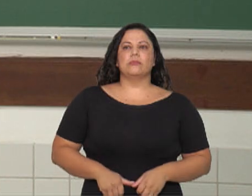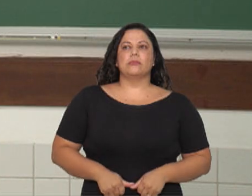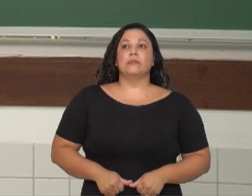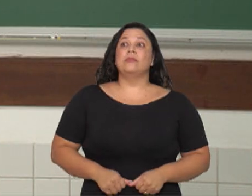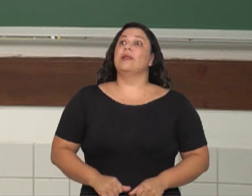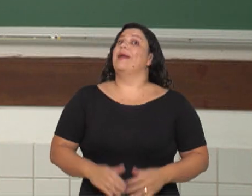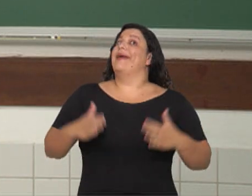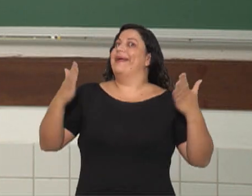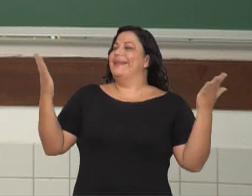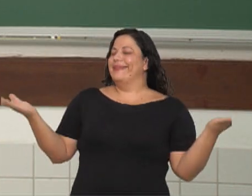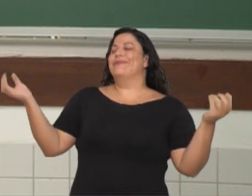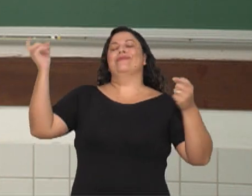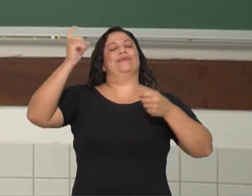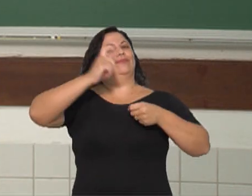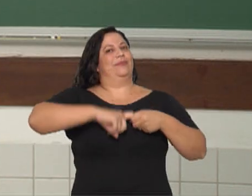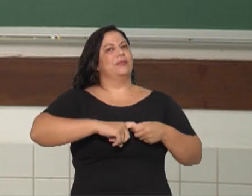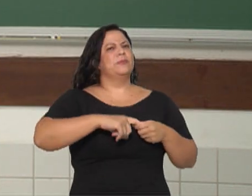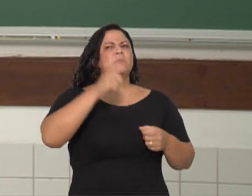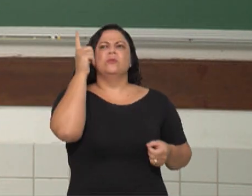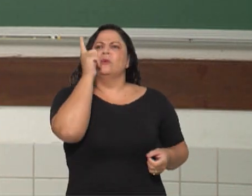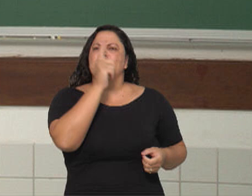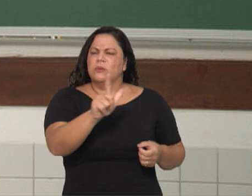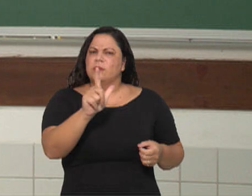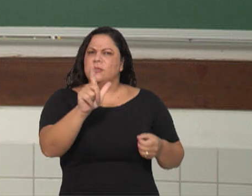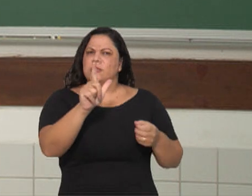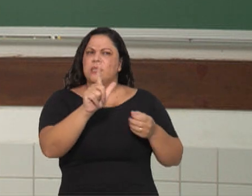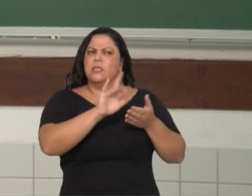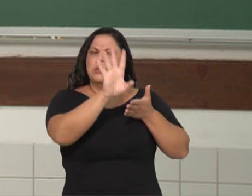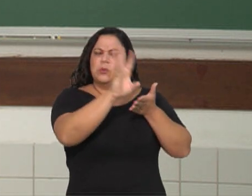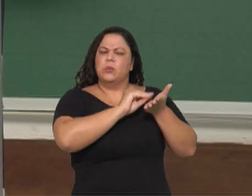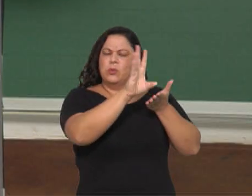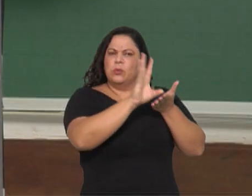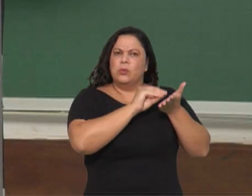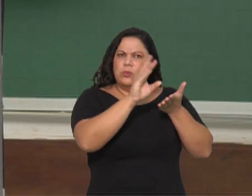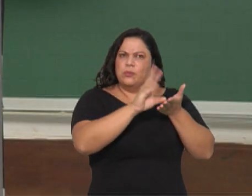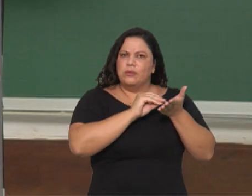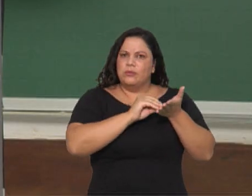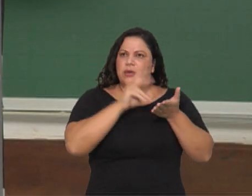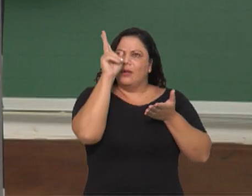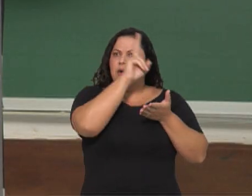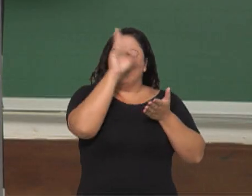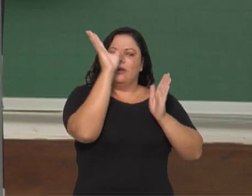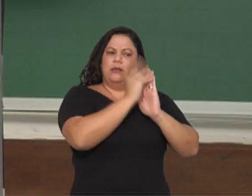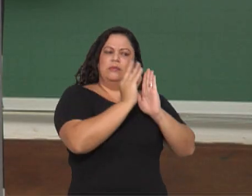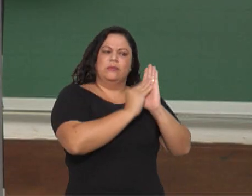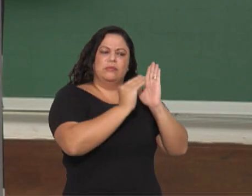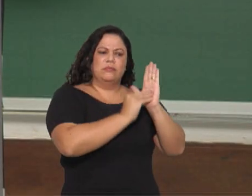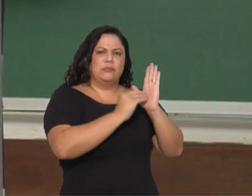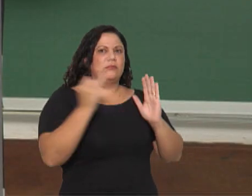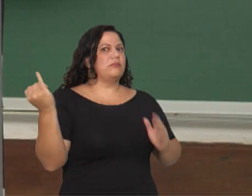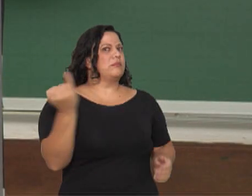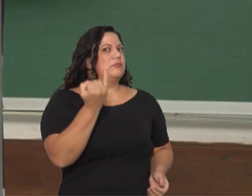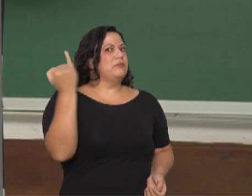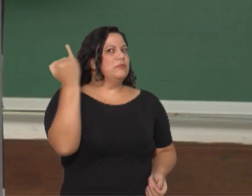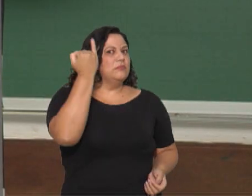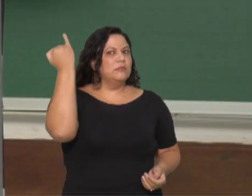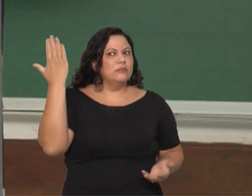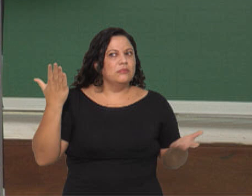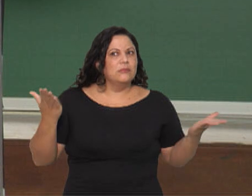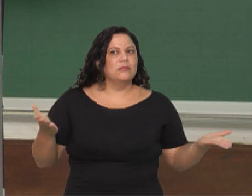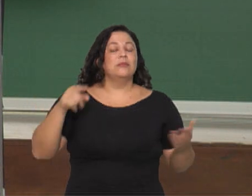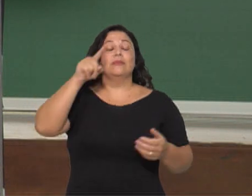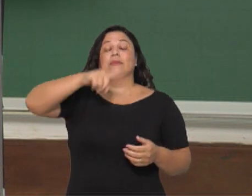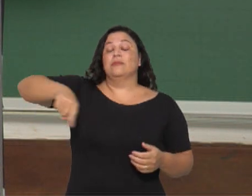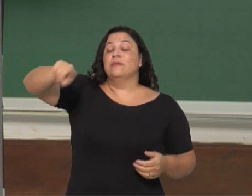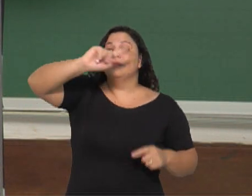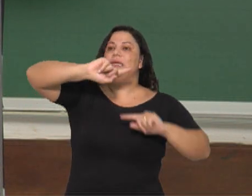Então, volvemos. Conseguiram fazer o registro devido? Lembrem, as anotações são extremamente importantes para vocês depois